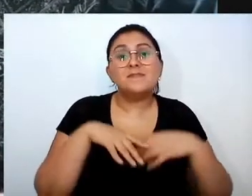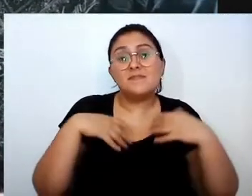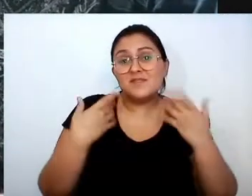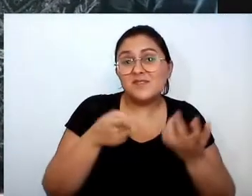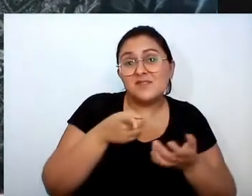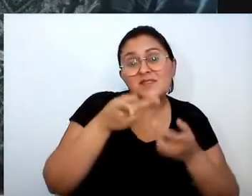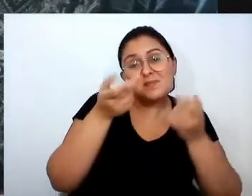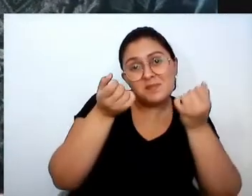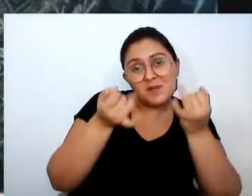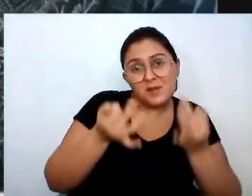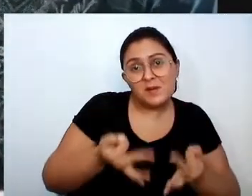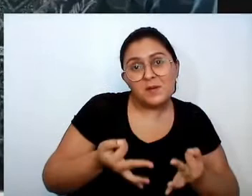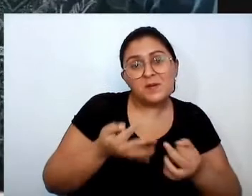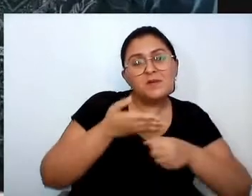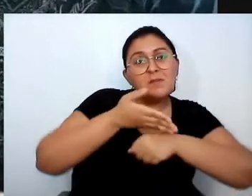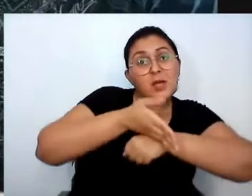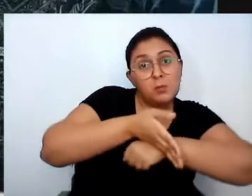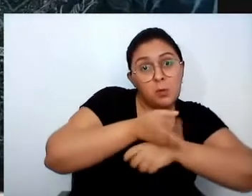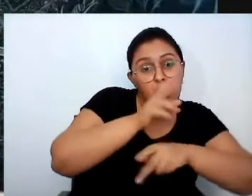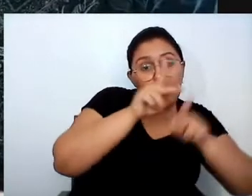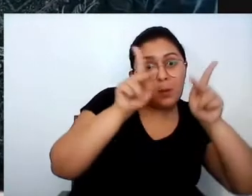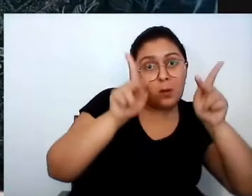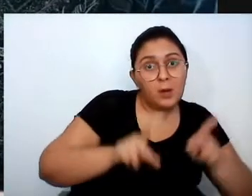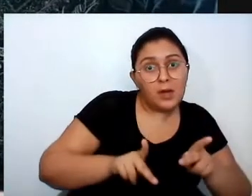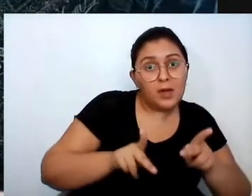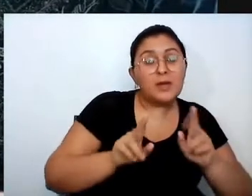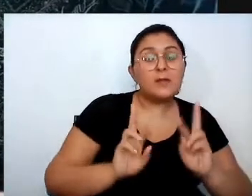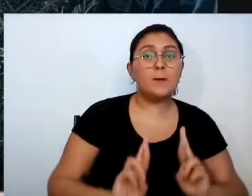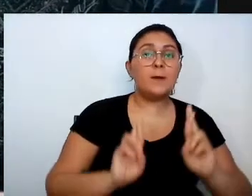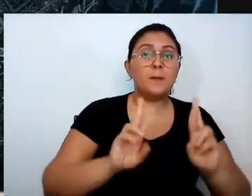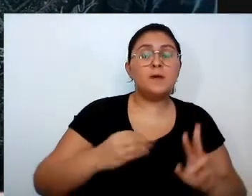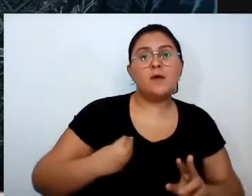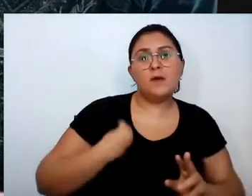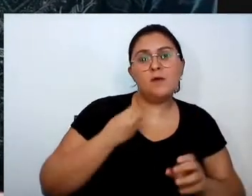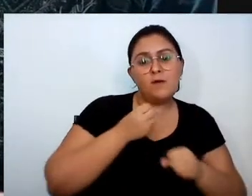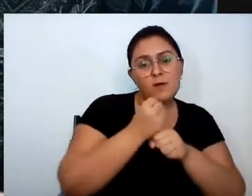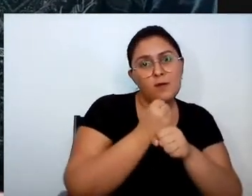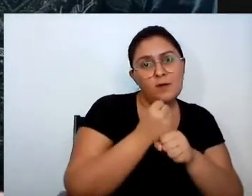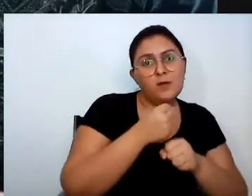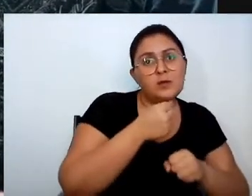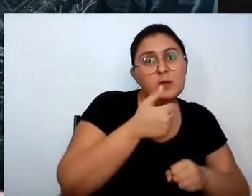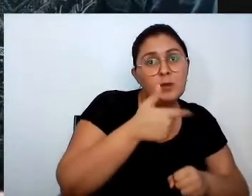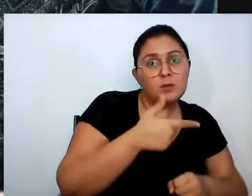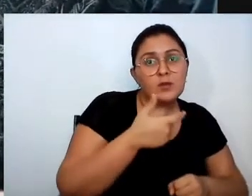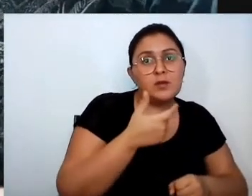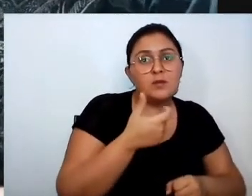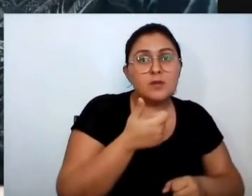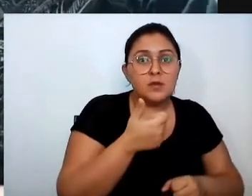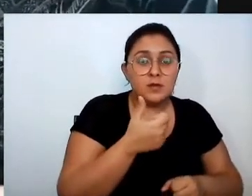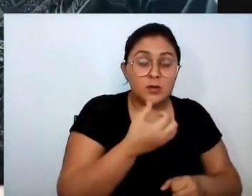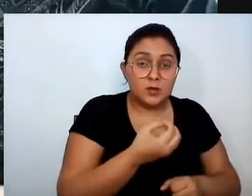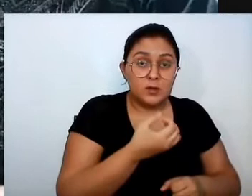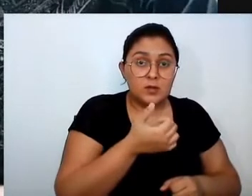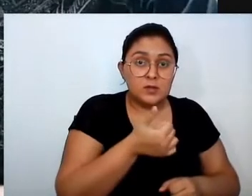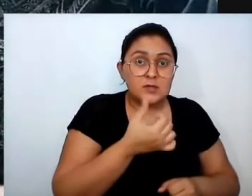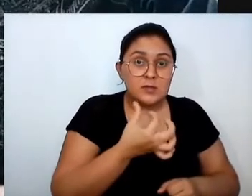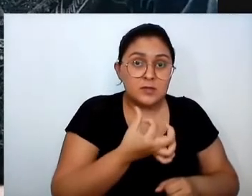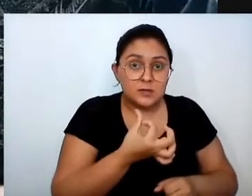que ingressou na Esperança Viva em 2016, e aí como é que você ficou sabendo do projeto? Como é que Eu você deu esse fiquei